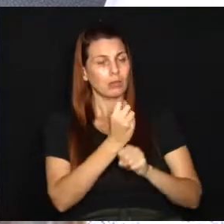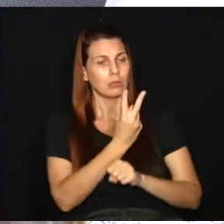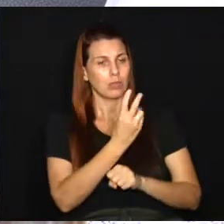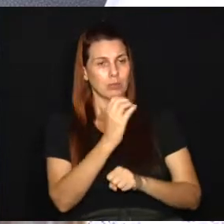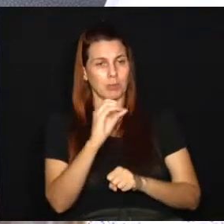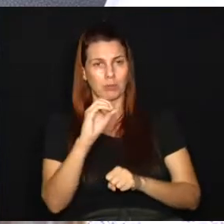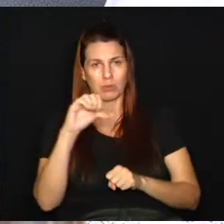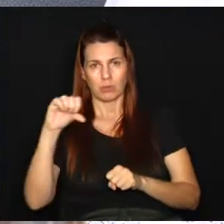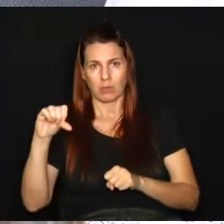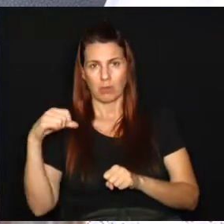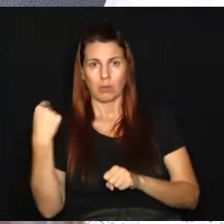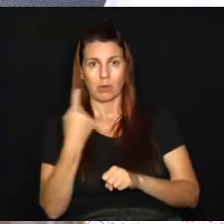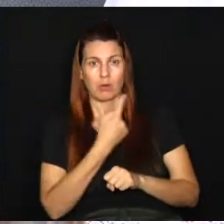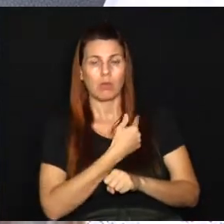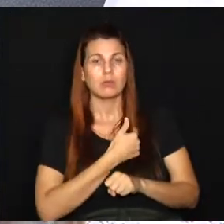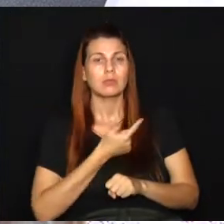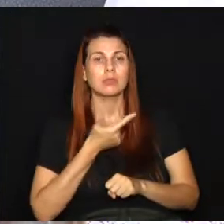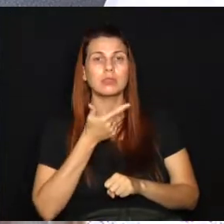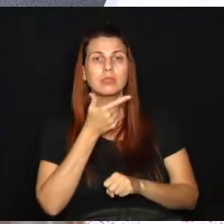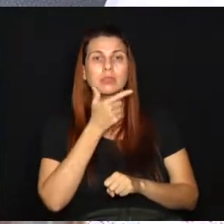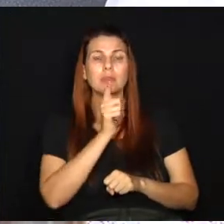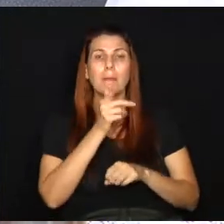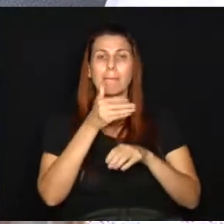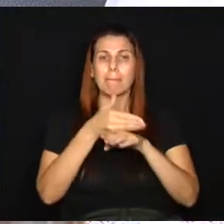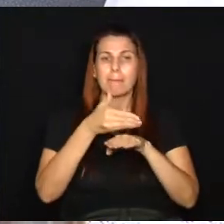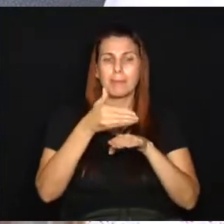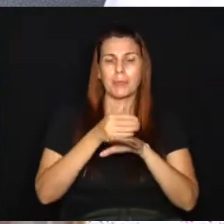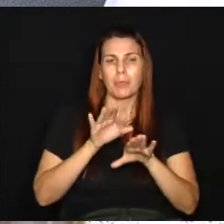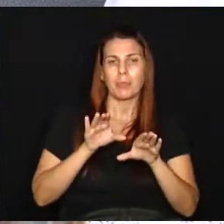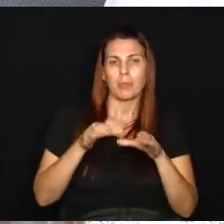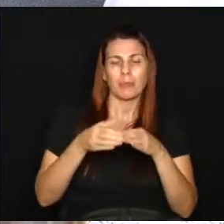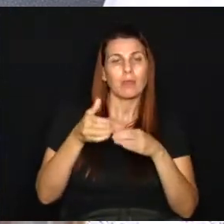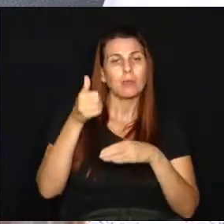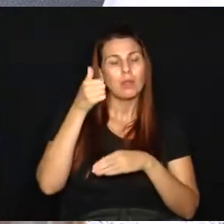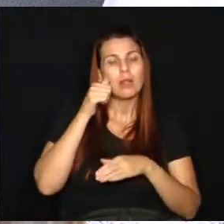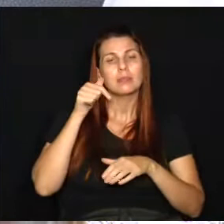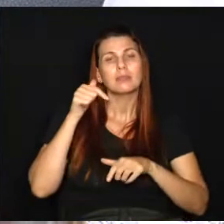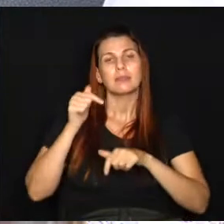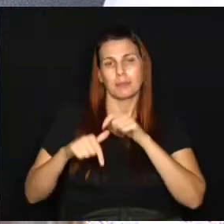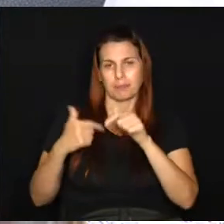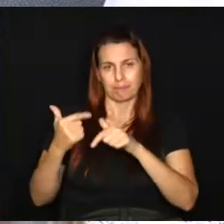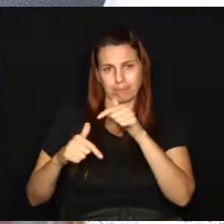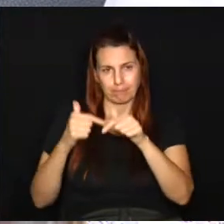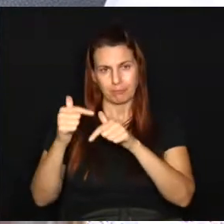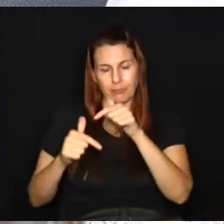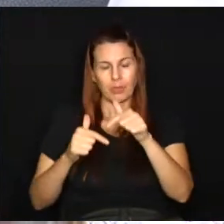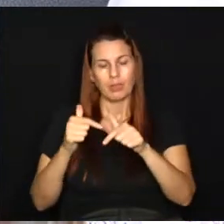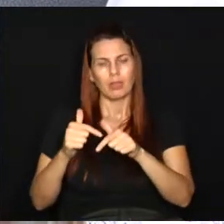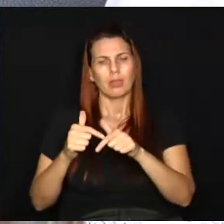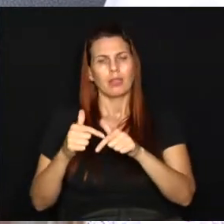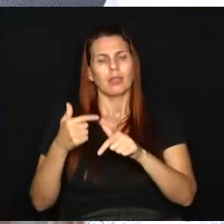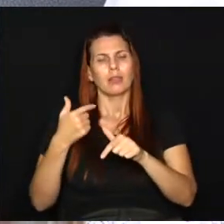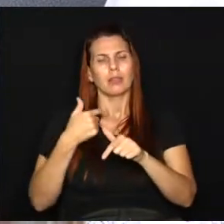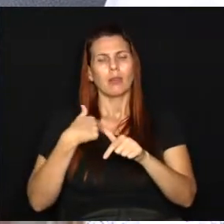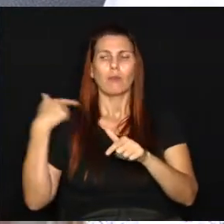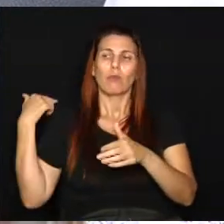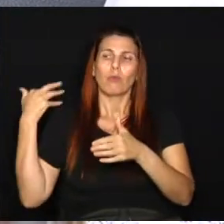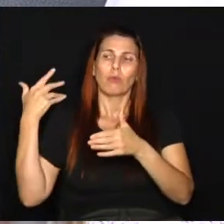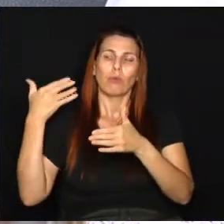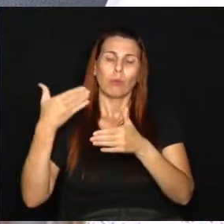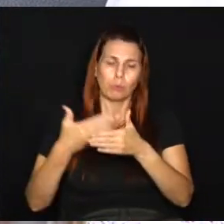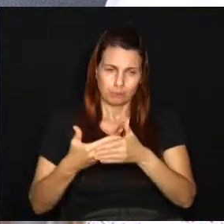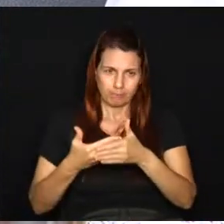nós possamos compor este coletivo de mulheres trabalhadoras. Né? Desde então, a gente compõe este